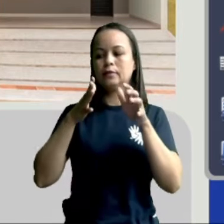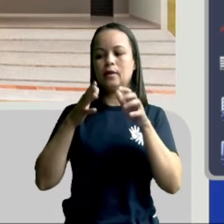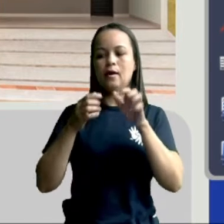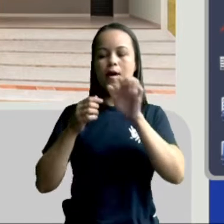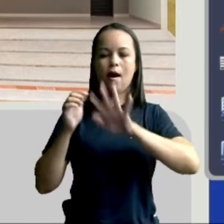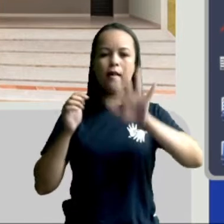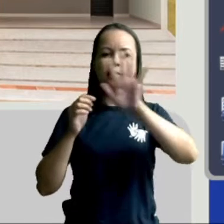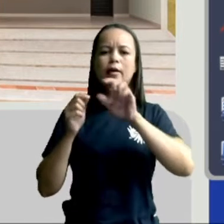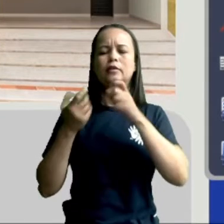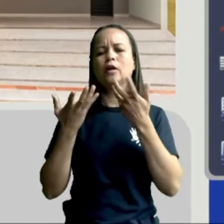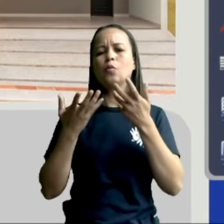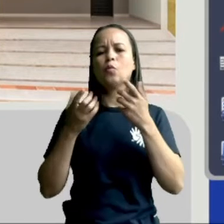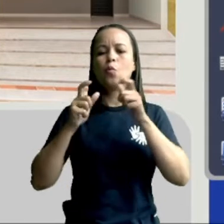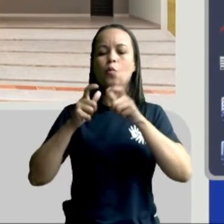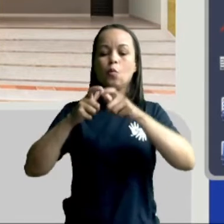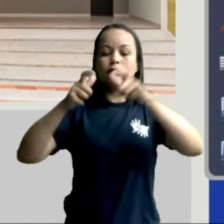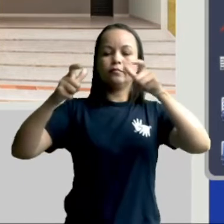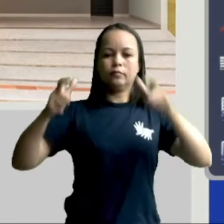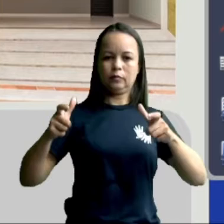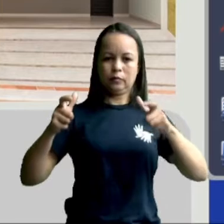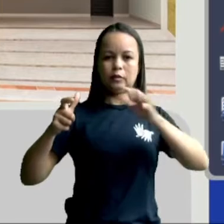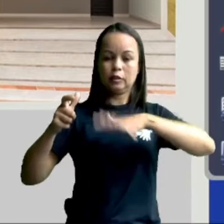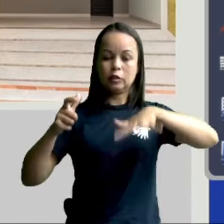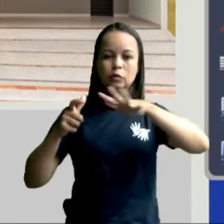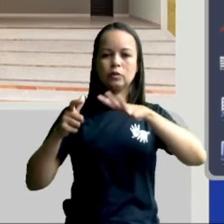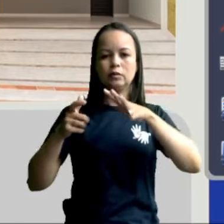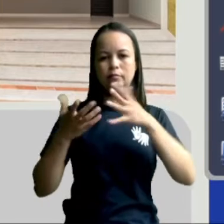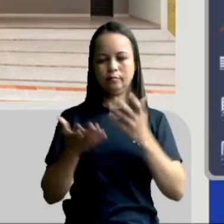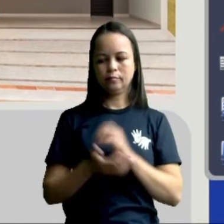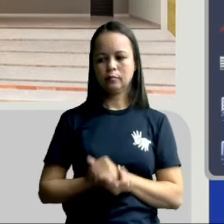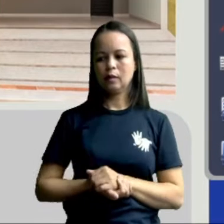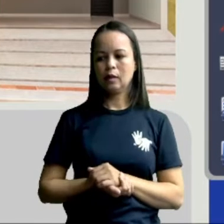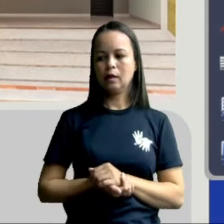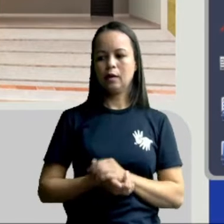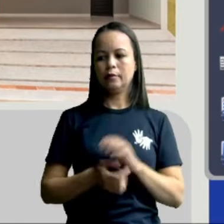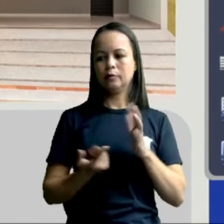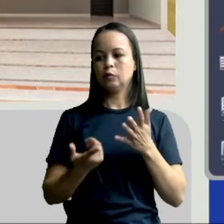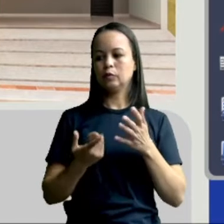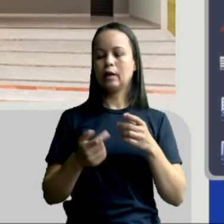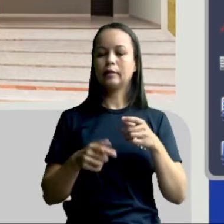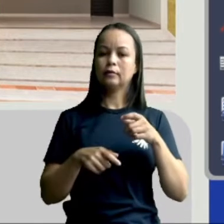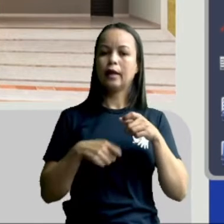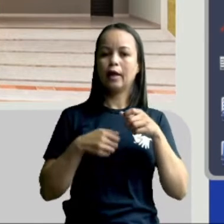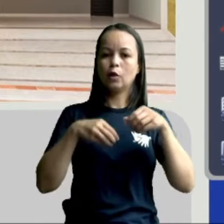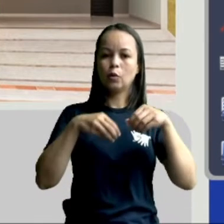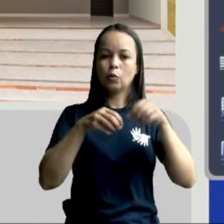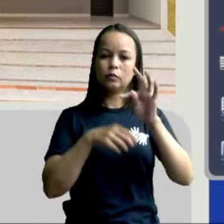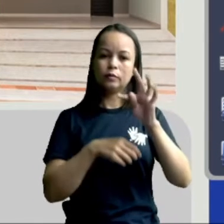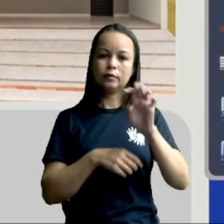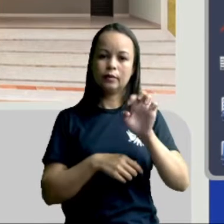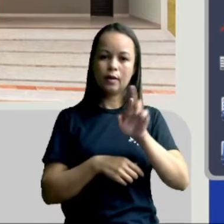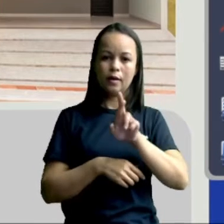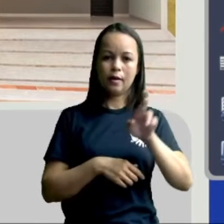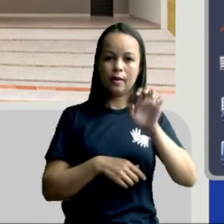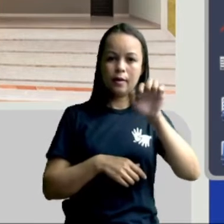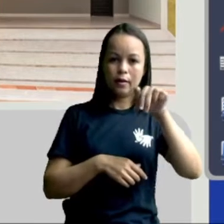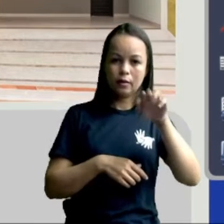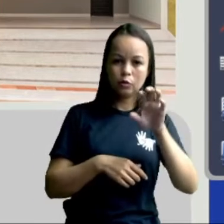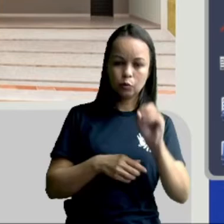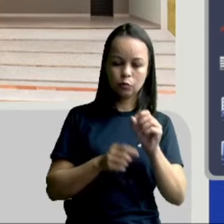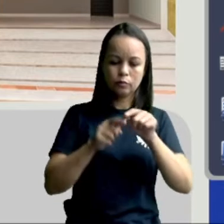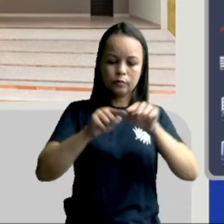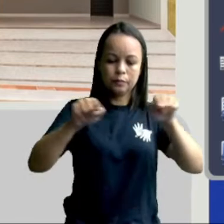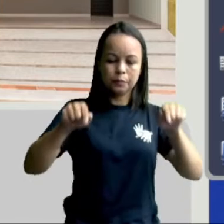o tamanho de uma região, é o tamanho de uma superfície. No caso aqui, a gente tem um terreno, caso a gente queira saber